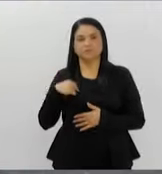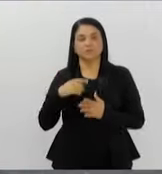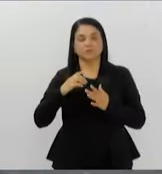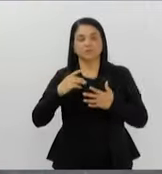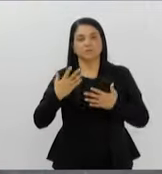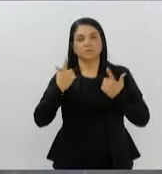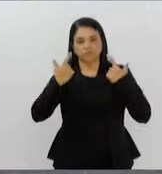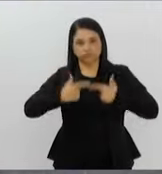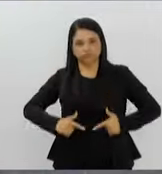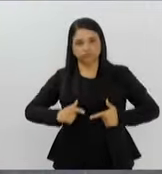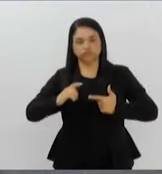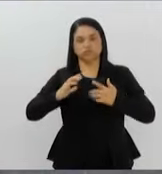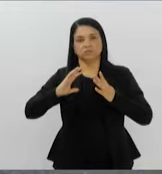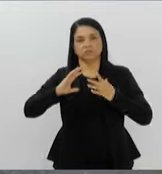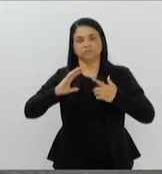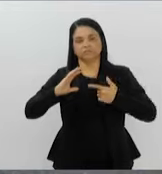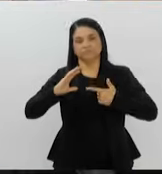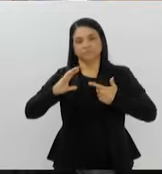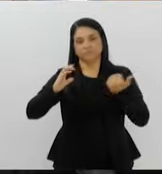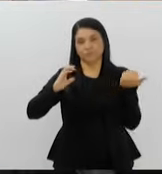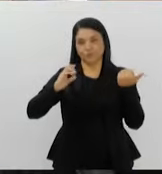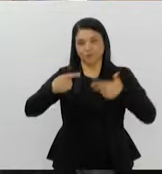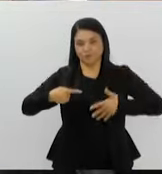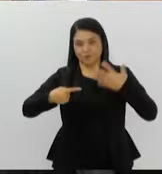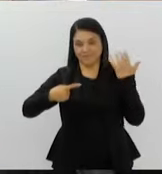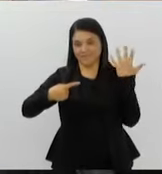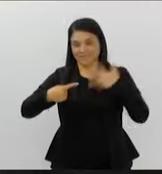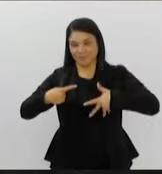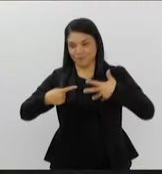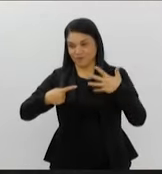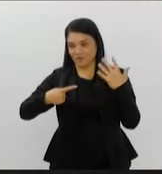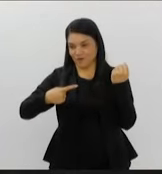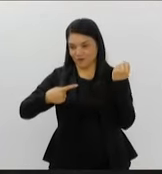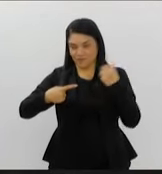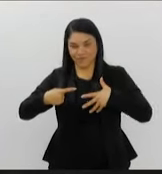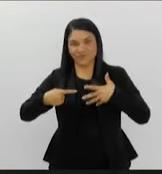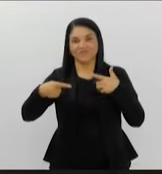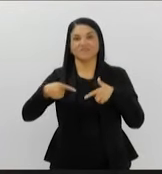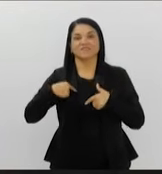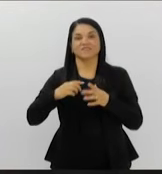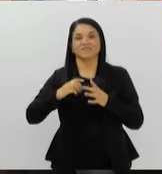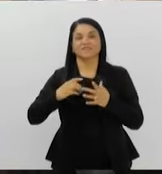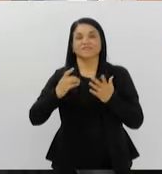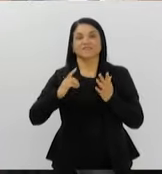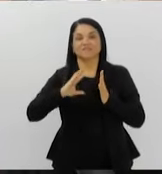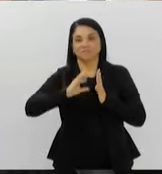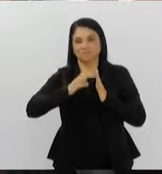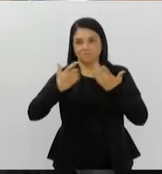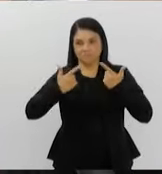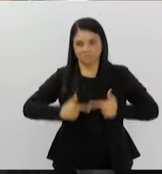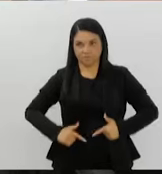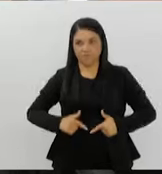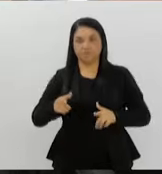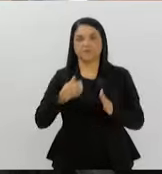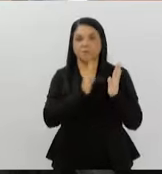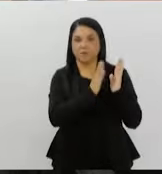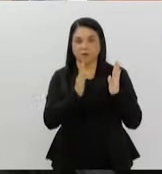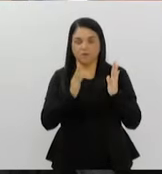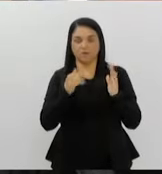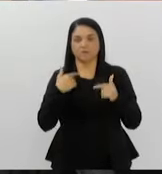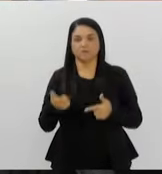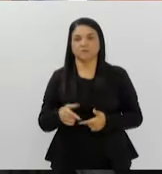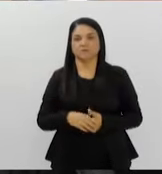PSOL na indicação legislativa 207/2019. Perfeito. Consignado. Presidente. Deputado Munir Neto. Pela ordem. Por favor.